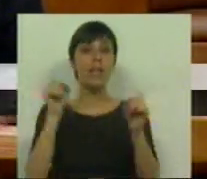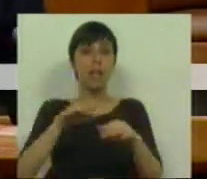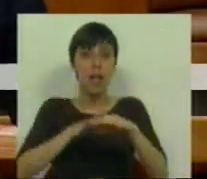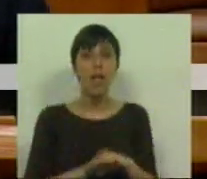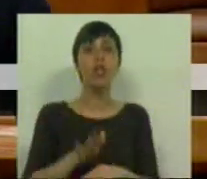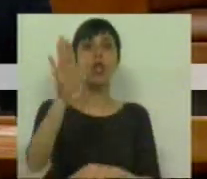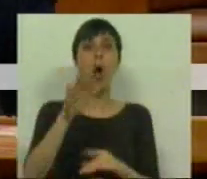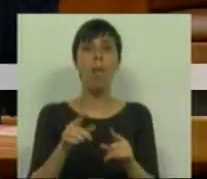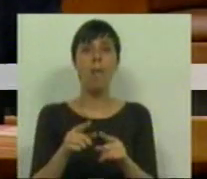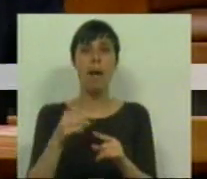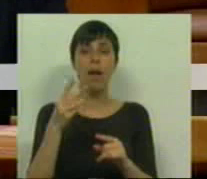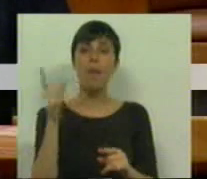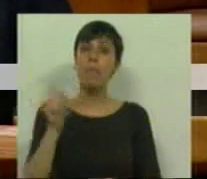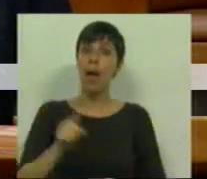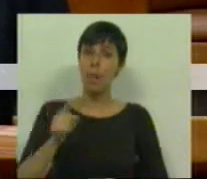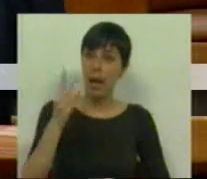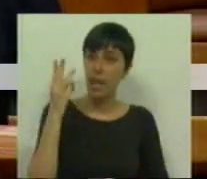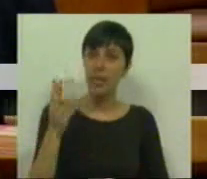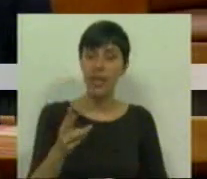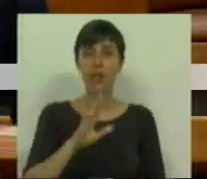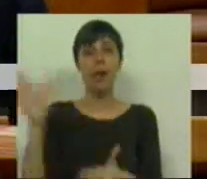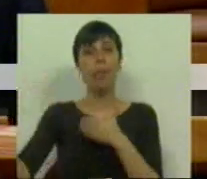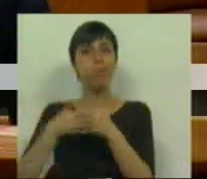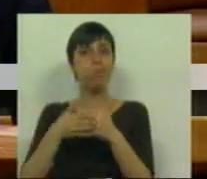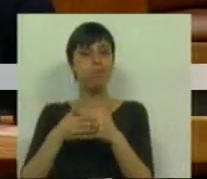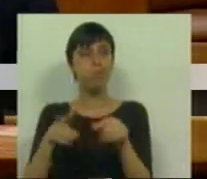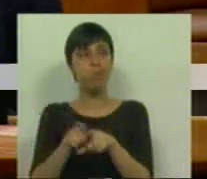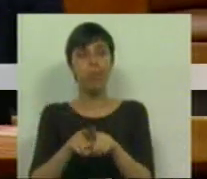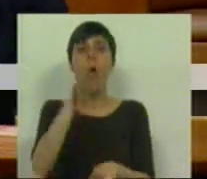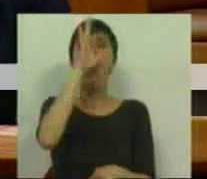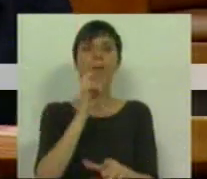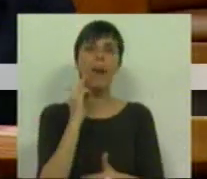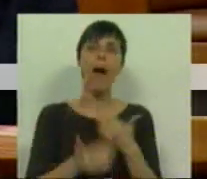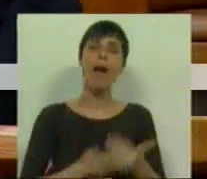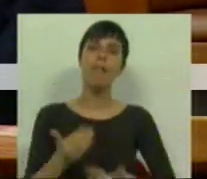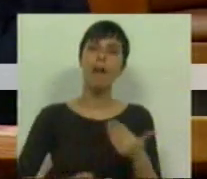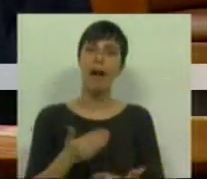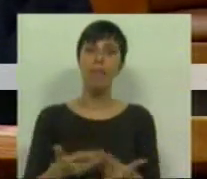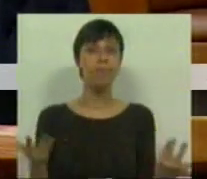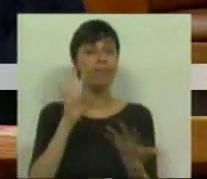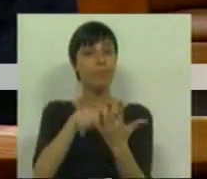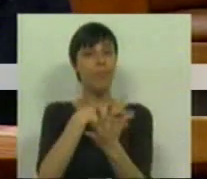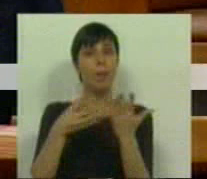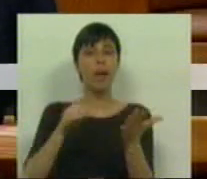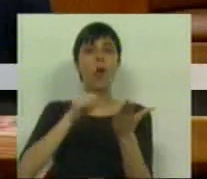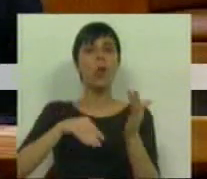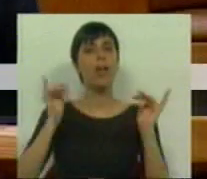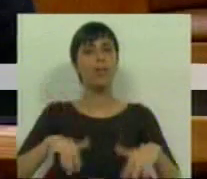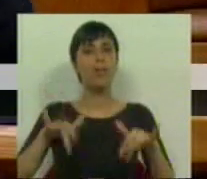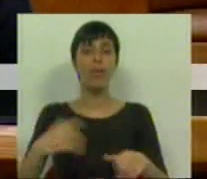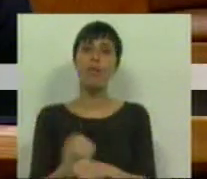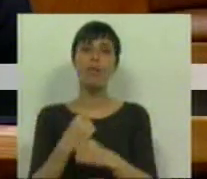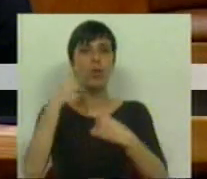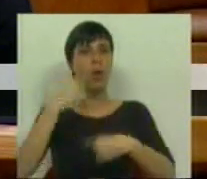retoma para por 3 vezes lhe fechar a porta, o Governo avança com um plano de rescisões na